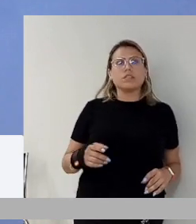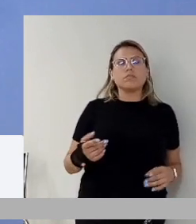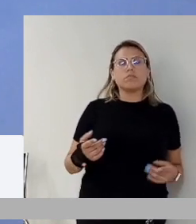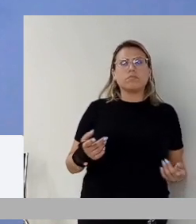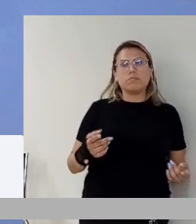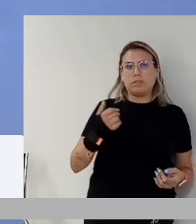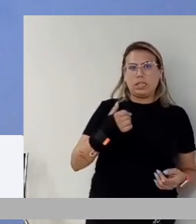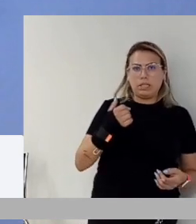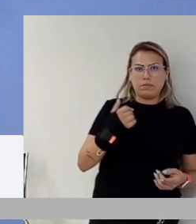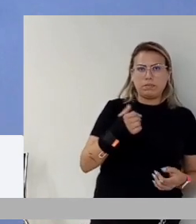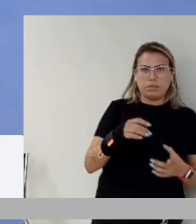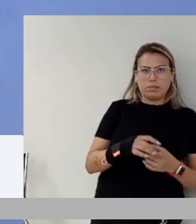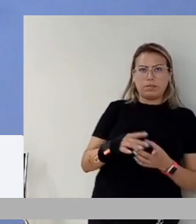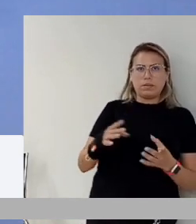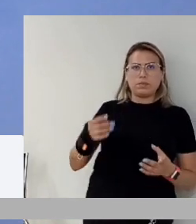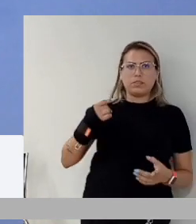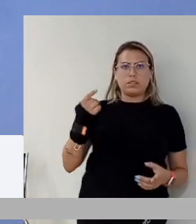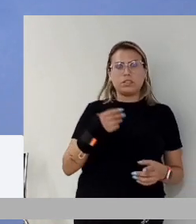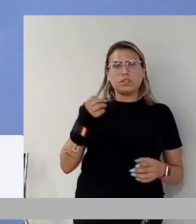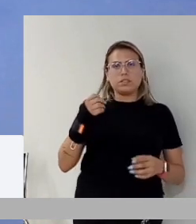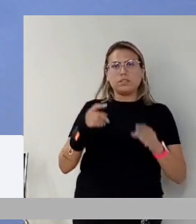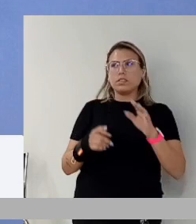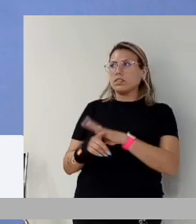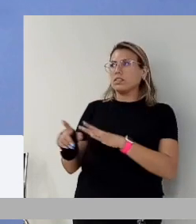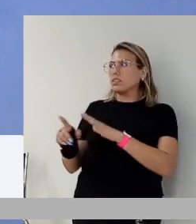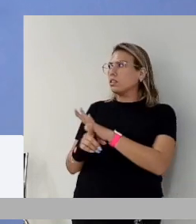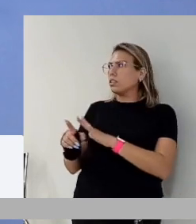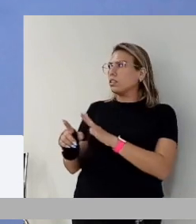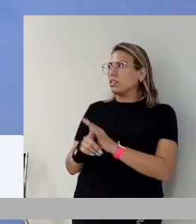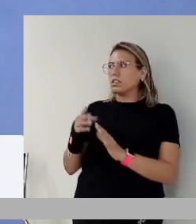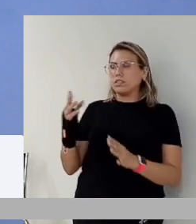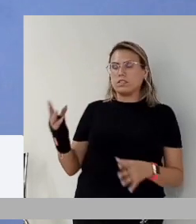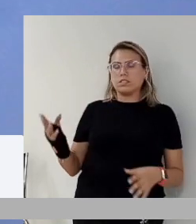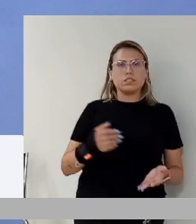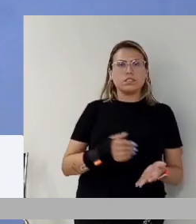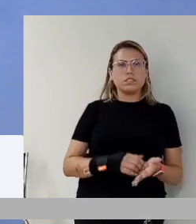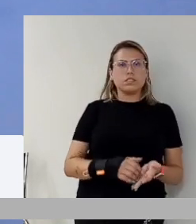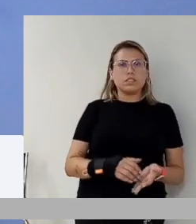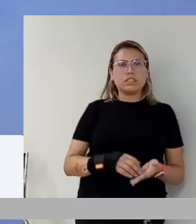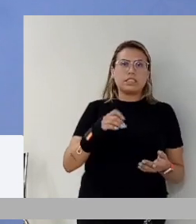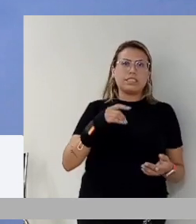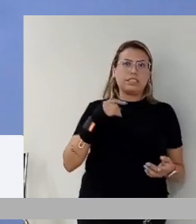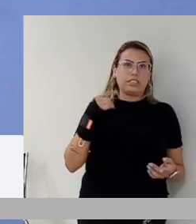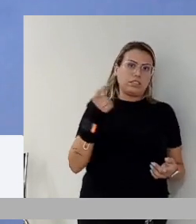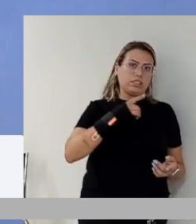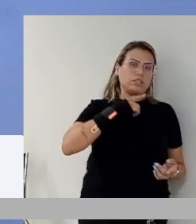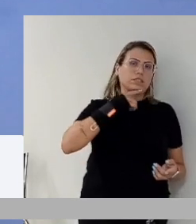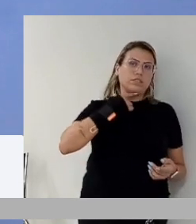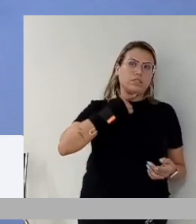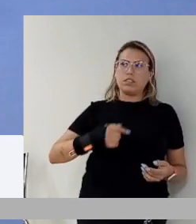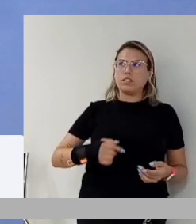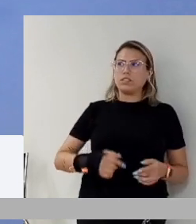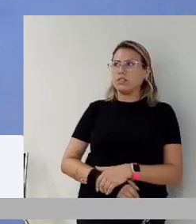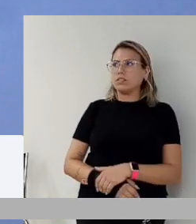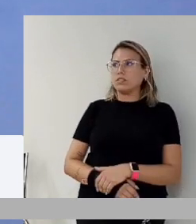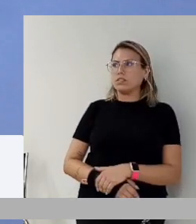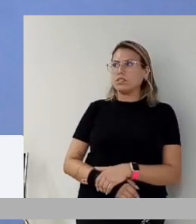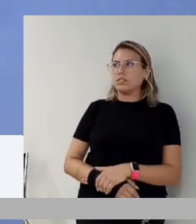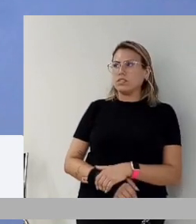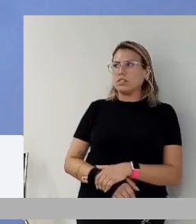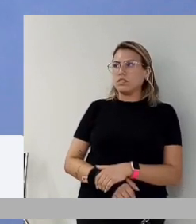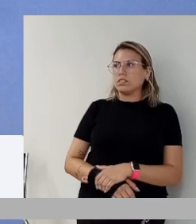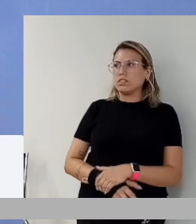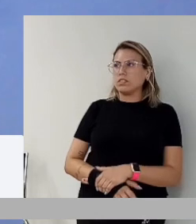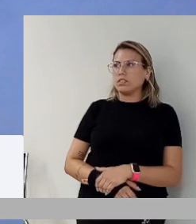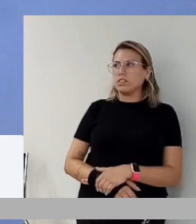se permite que a gente possa fazer indagação ao nosso secretário se algum deseja perque